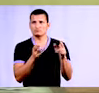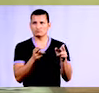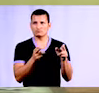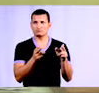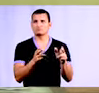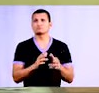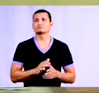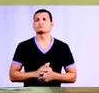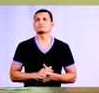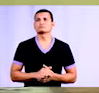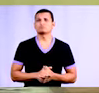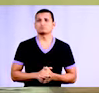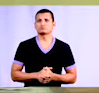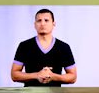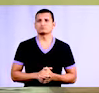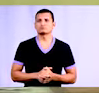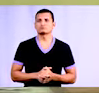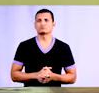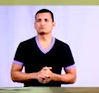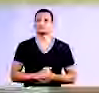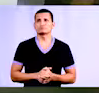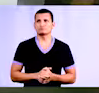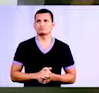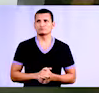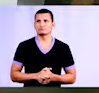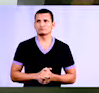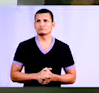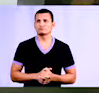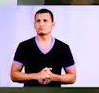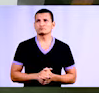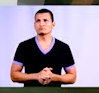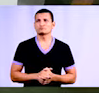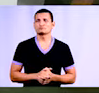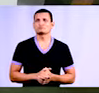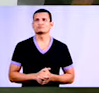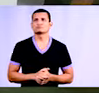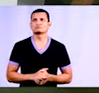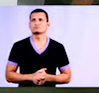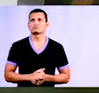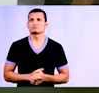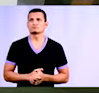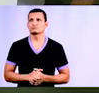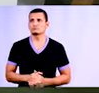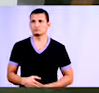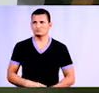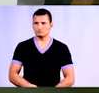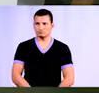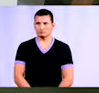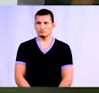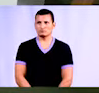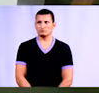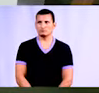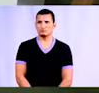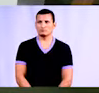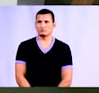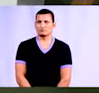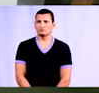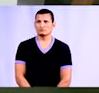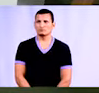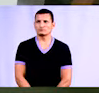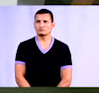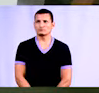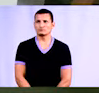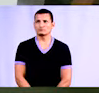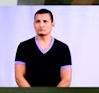Vanisa, parabéns pela participação. Espaçamento lógico é composto pelo endereço gerado pelo CP. E memória física é o espaço de endereçamento físico